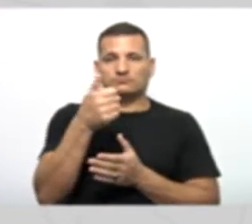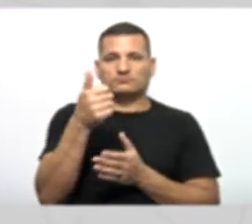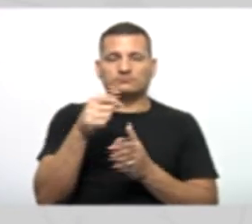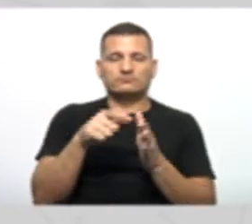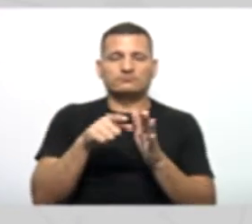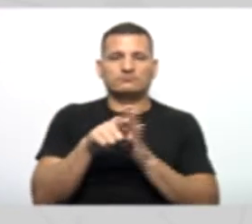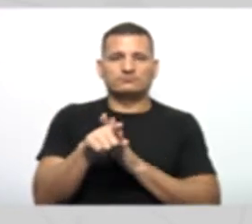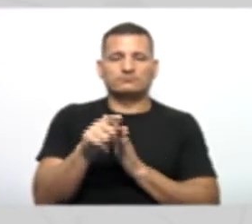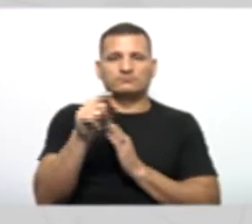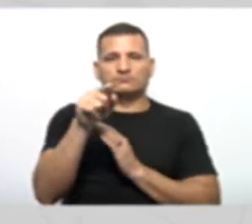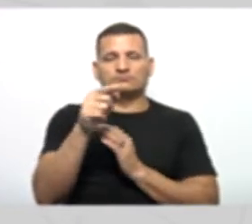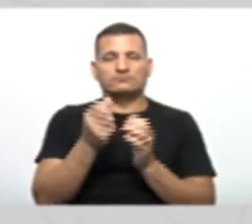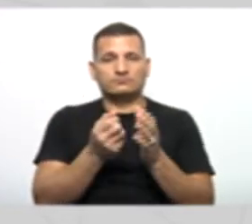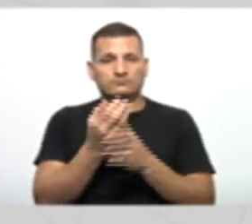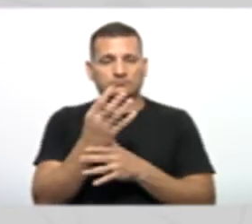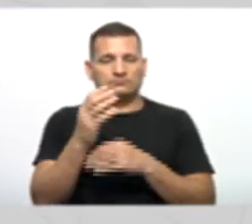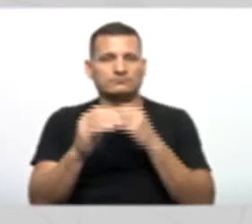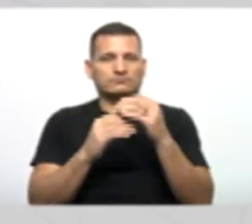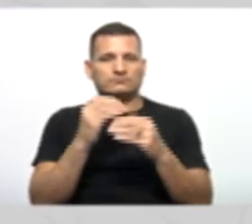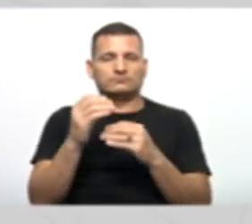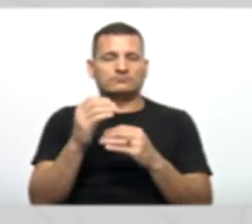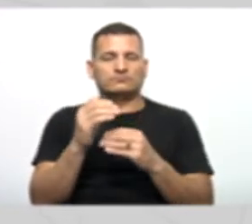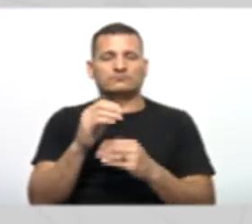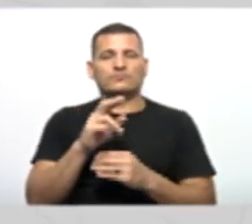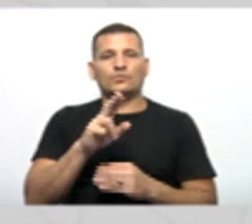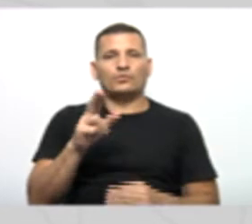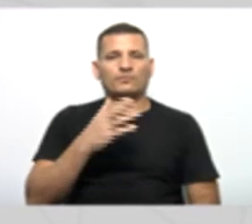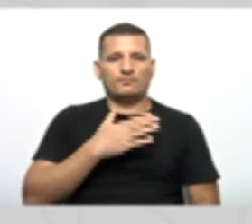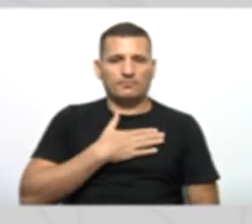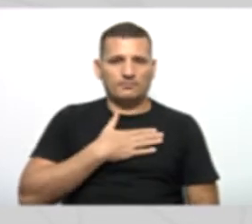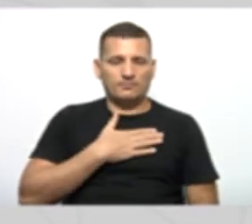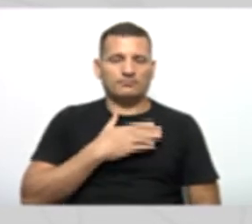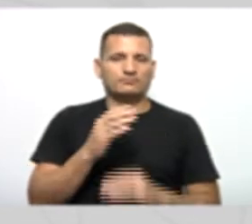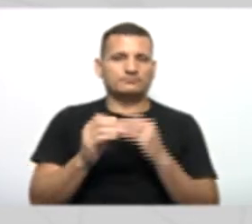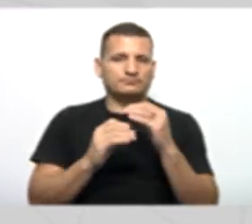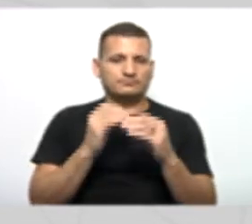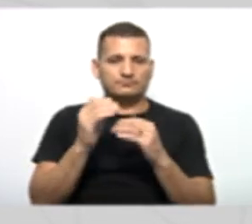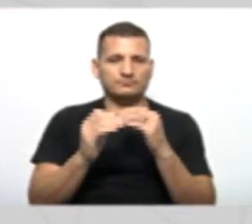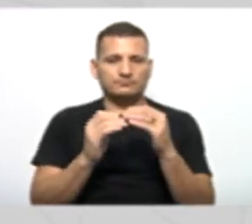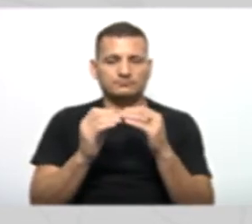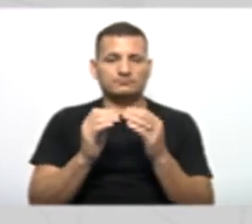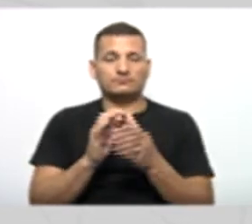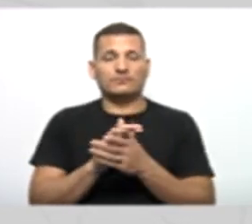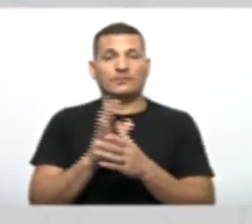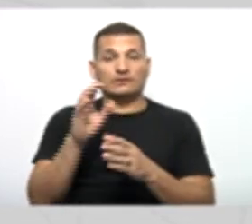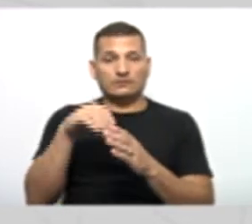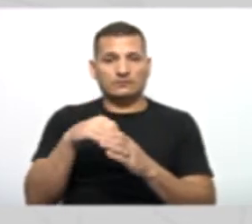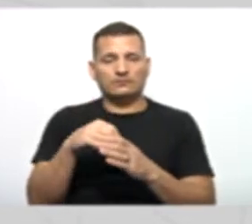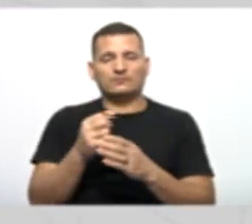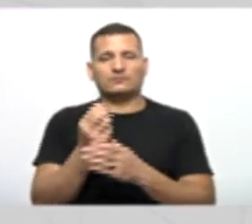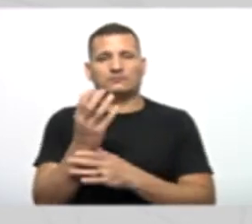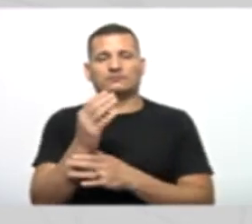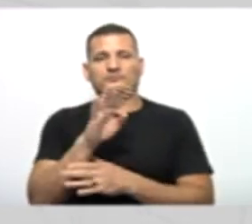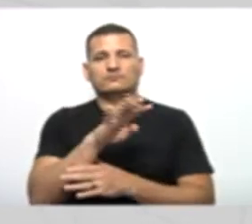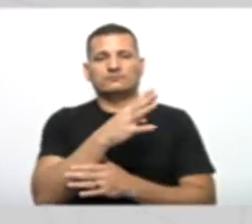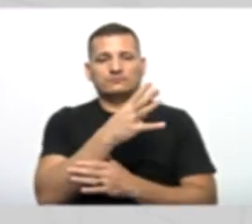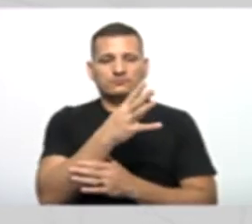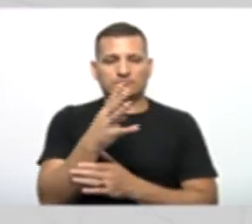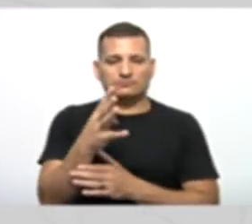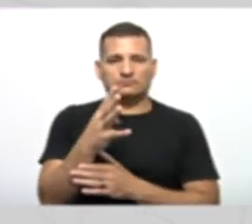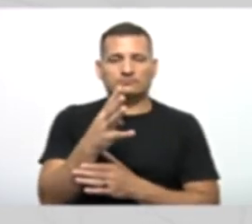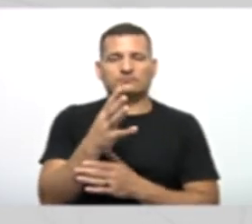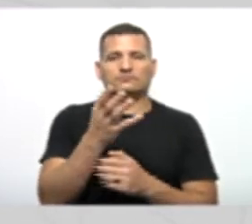um banco de dados chamado Meu Banco, e dentro dele você vai criar essas tabelas aqui. Você vai criar a